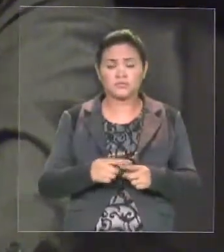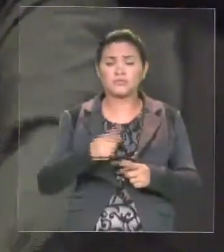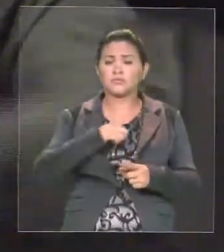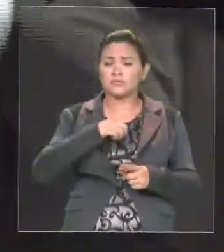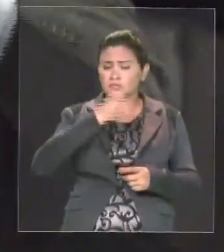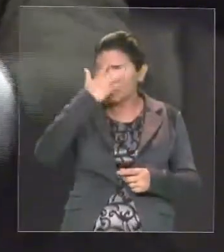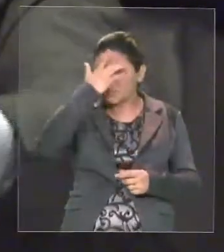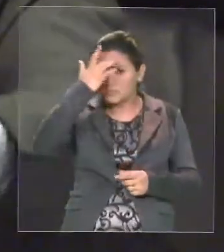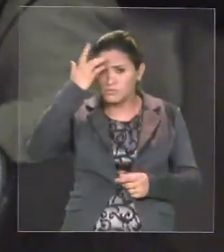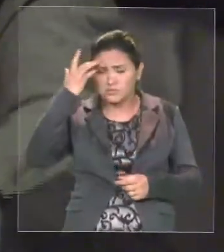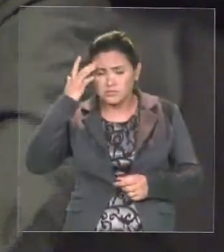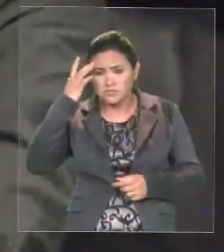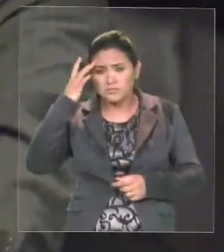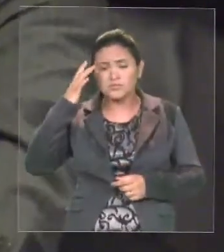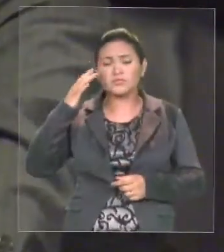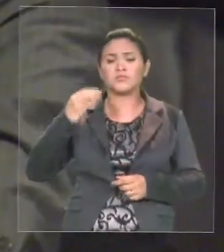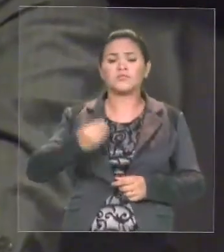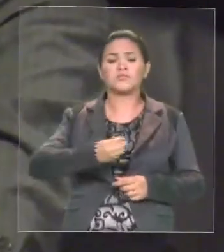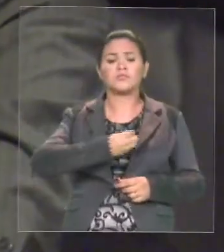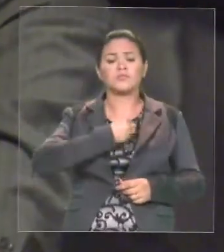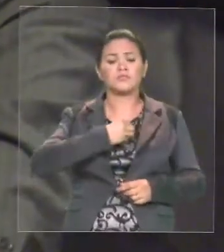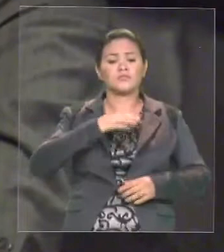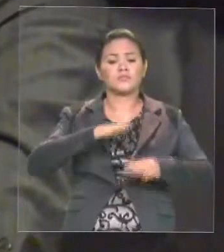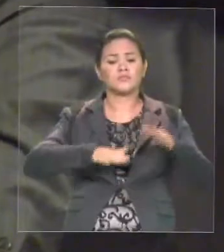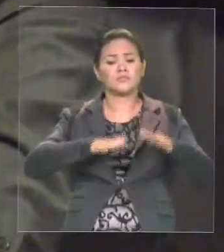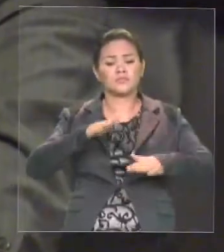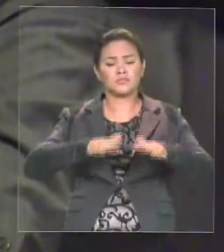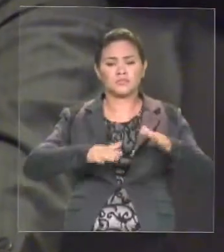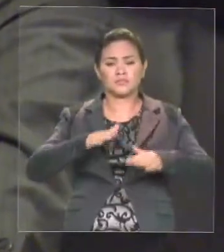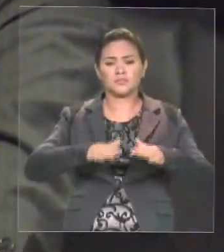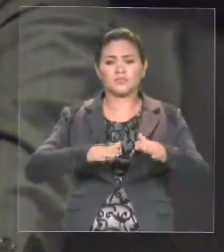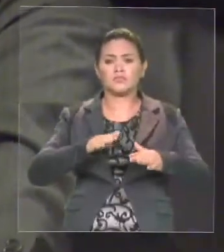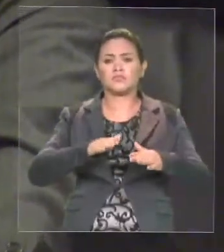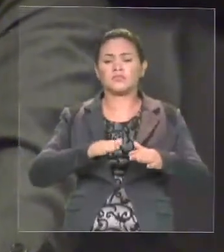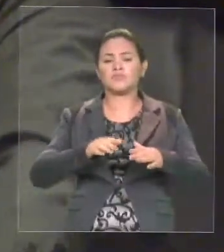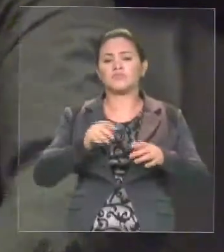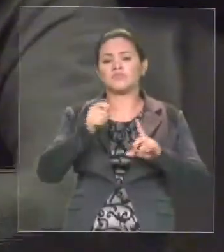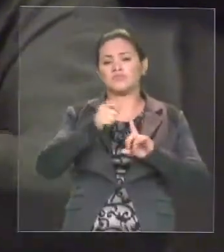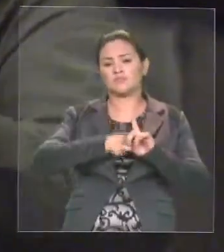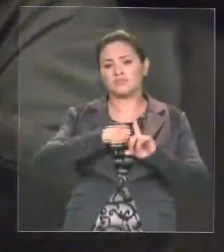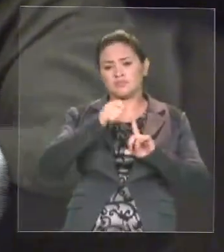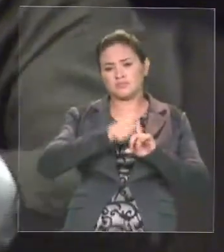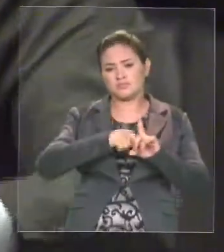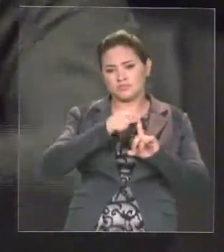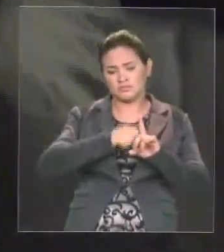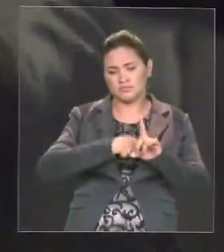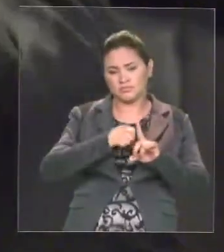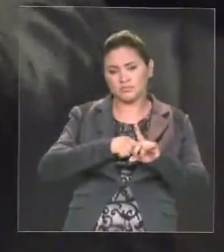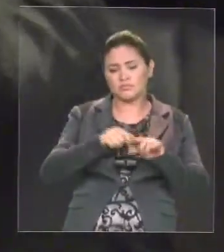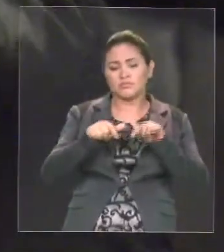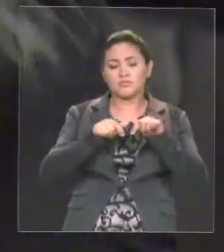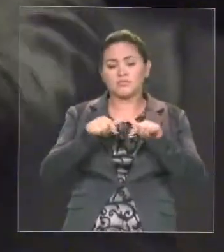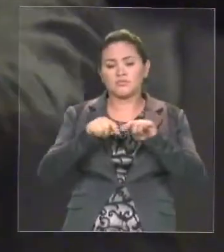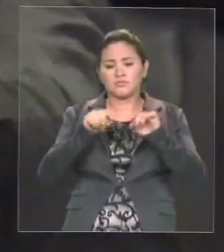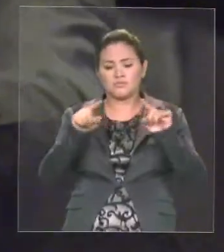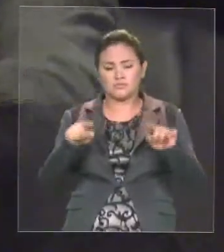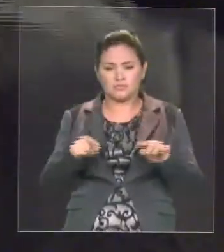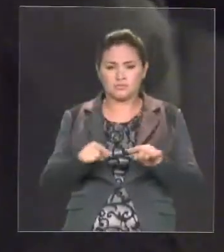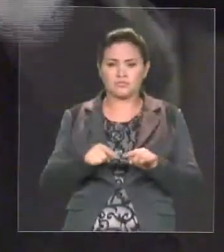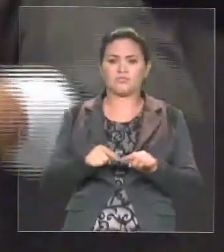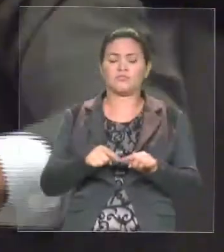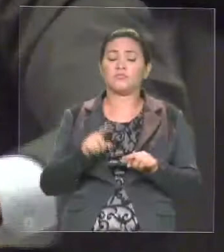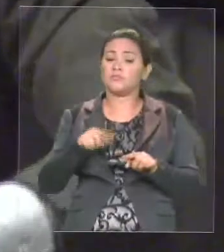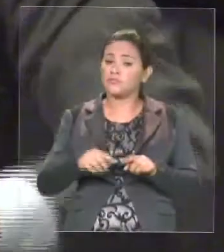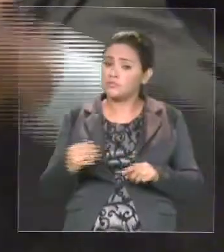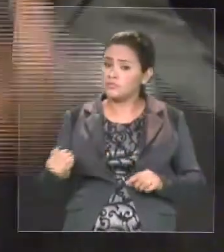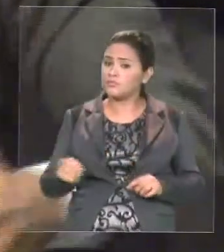emprego pelo Grupo Mateus. Então, eu quero parabenizá-lo. Acho que é importante esse tipo de política para fazer essa atração de